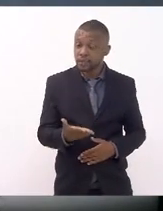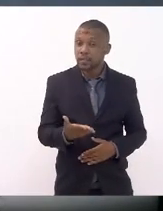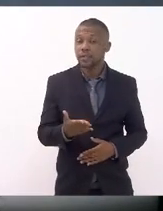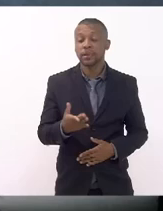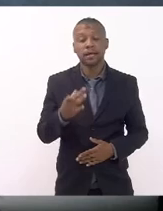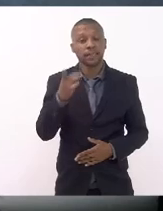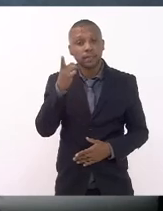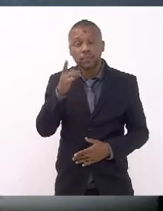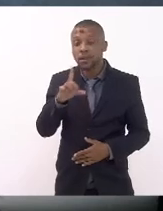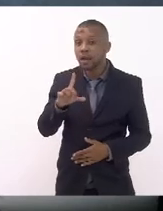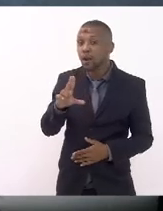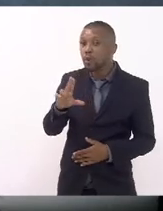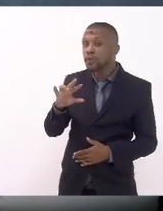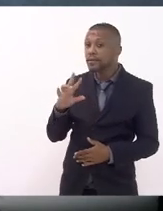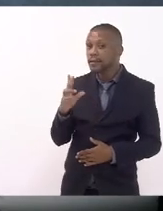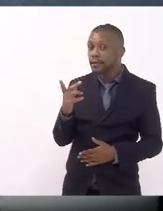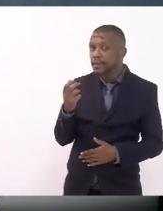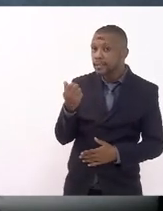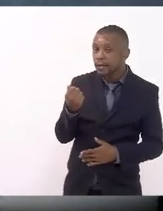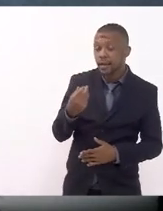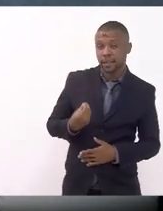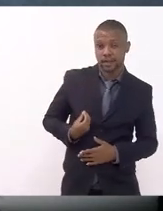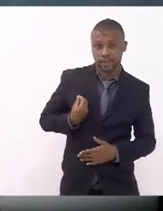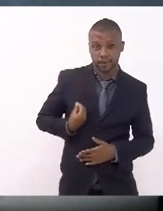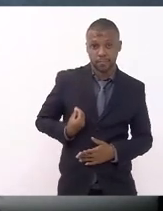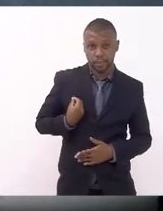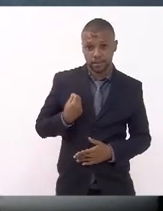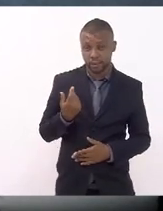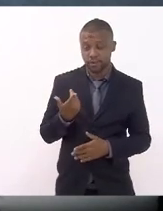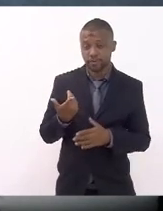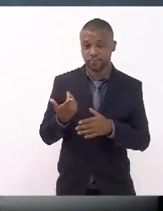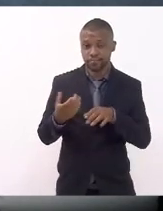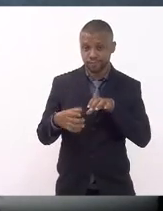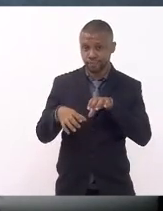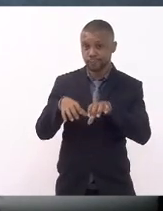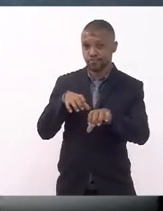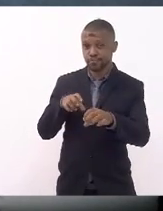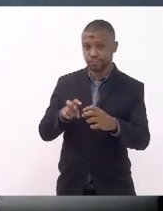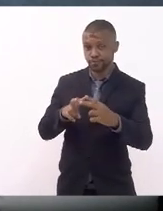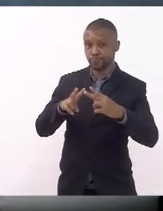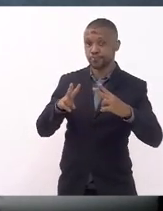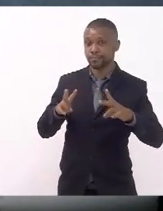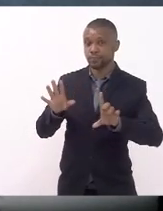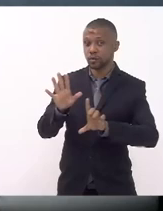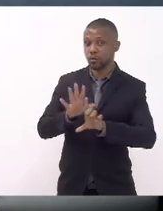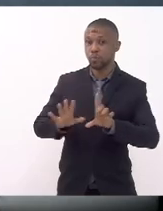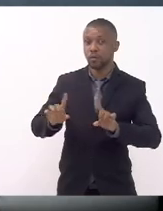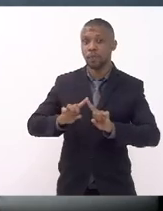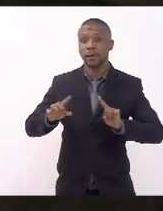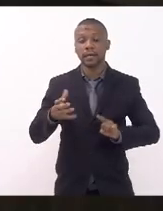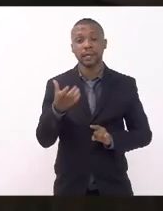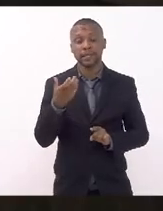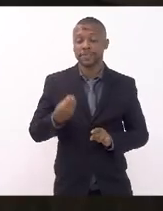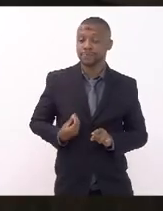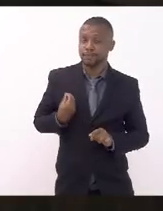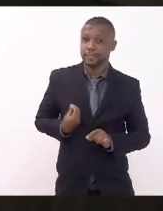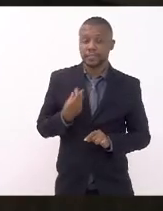deputada Lucinha está presente remotamente, mas queria muito estar